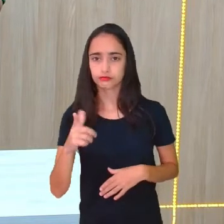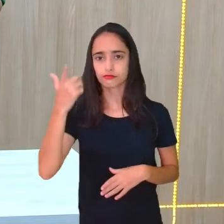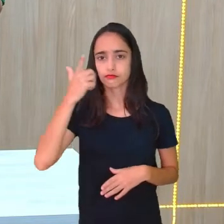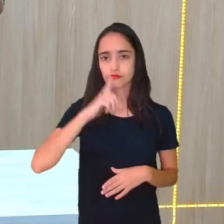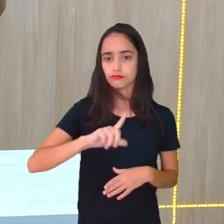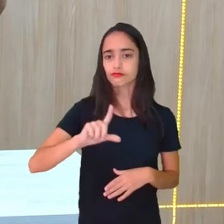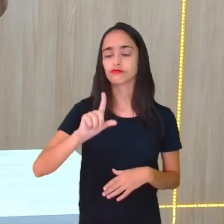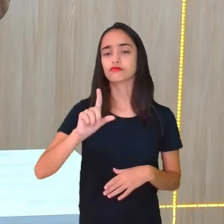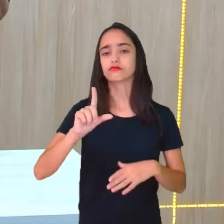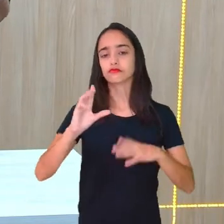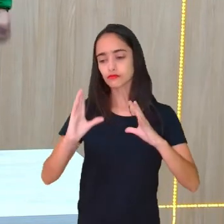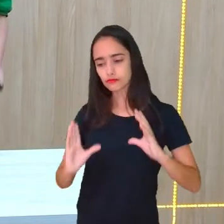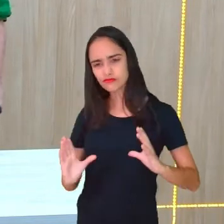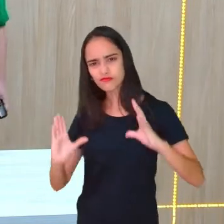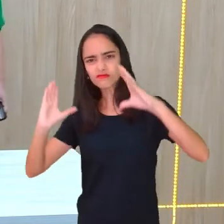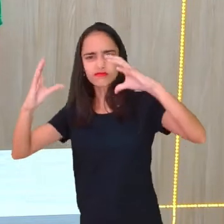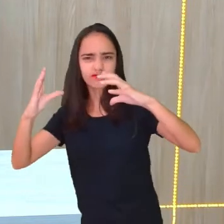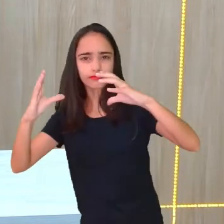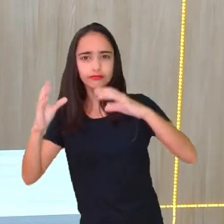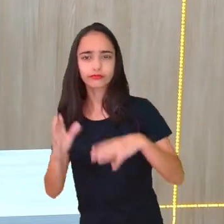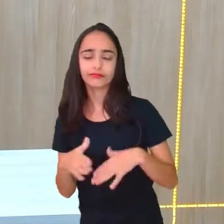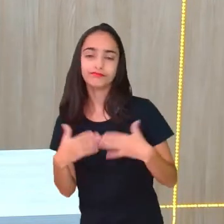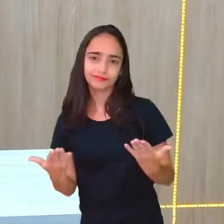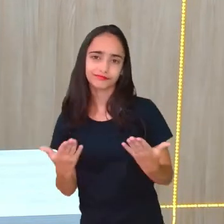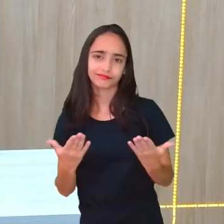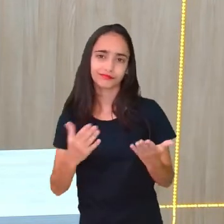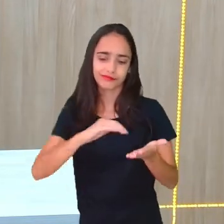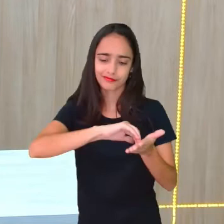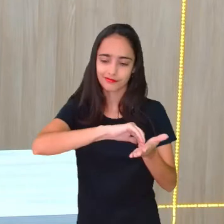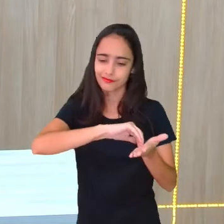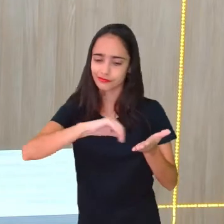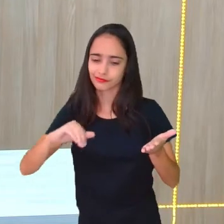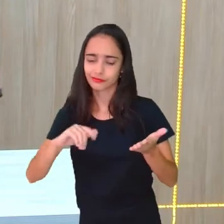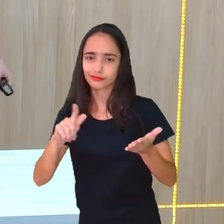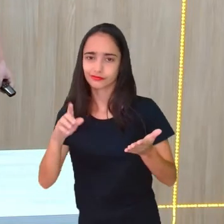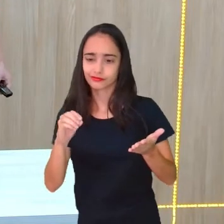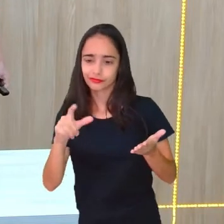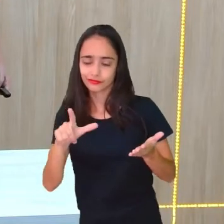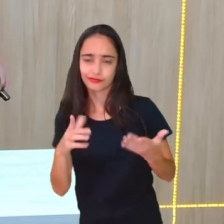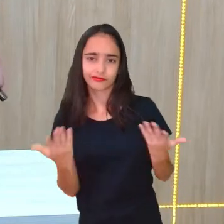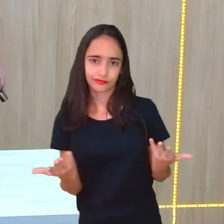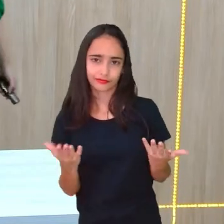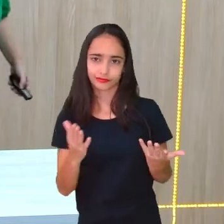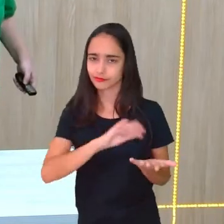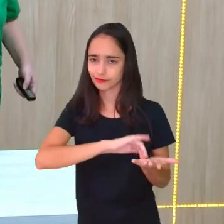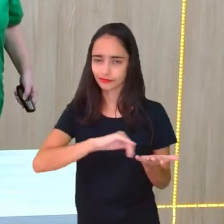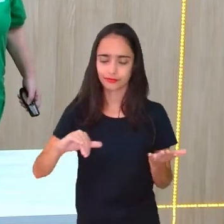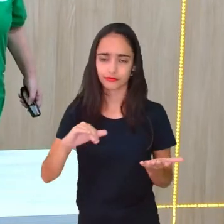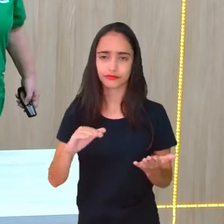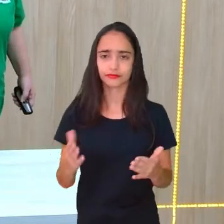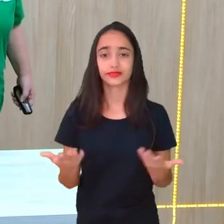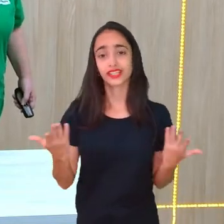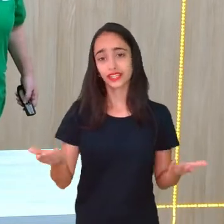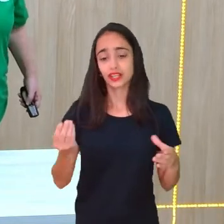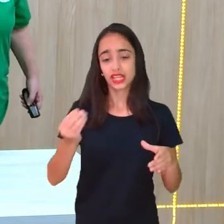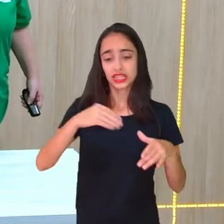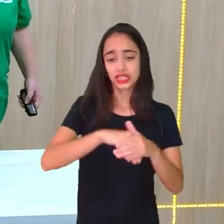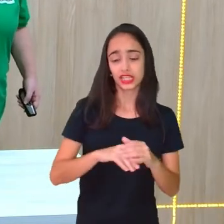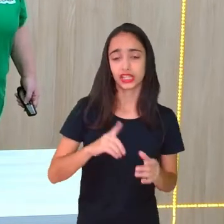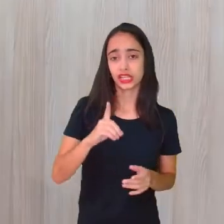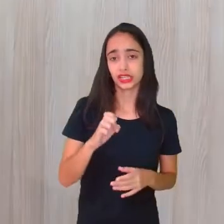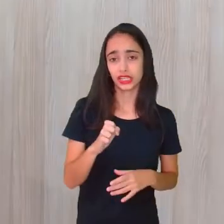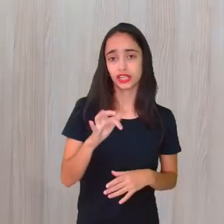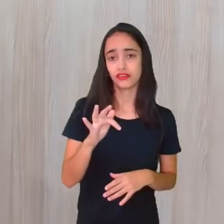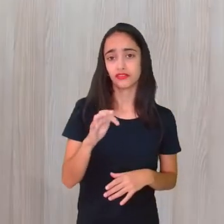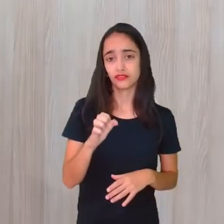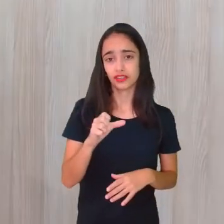goleiro agarrou a bola, o meu evento está aqui, ó, dentro da defesa. Tudo bem, Marta? Algum comentário aí?